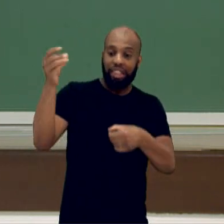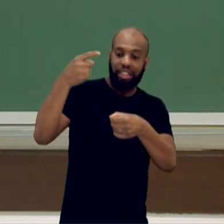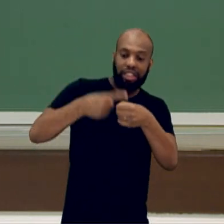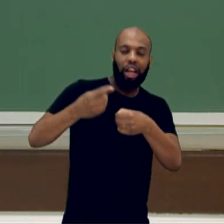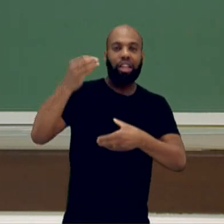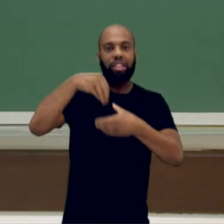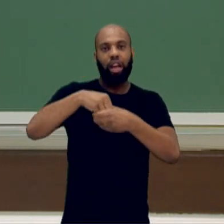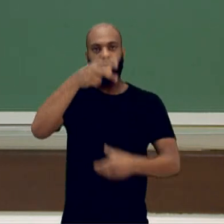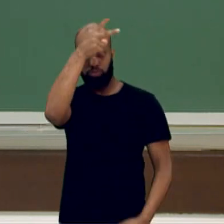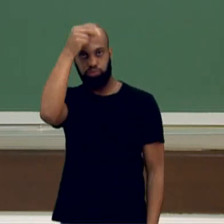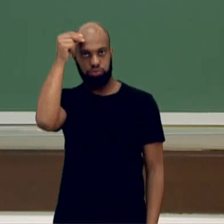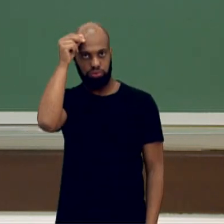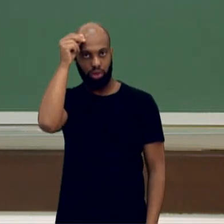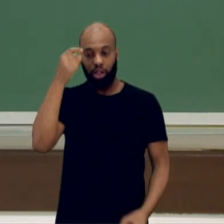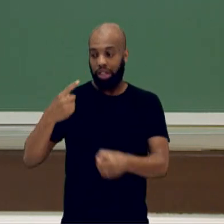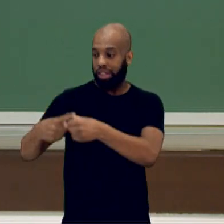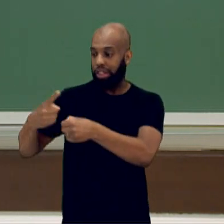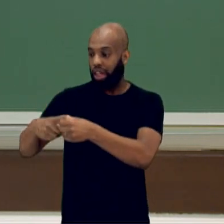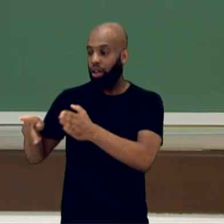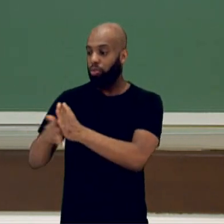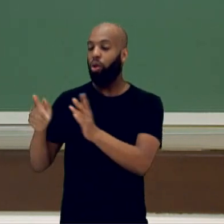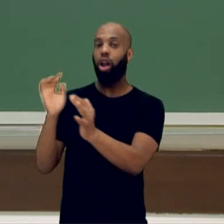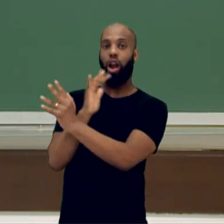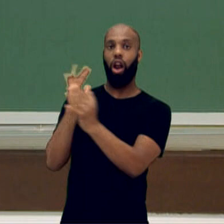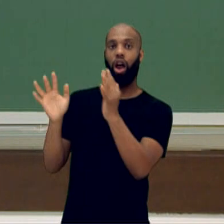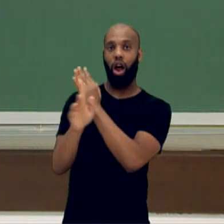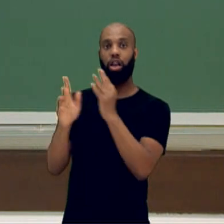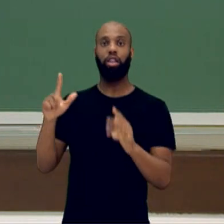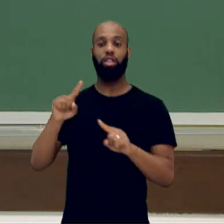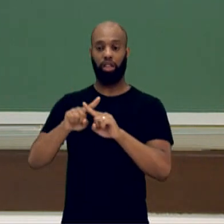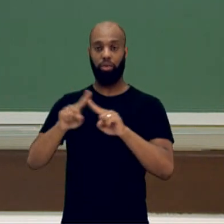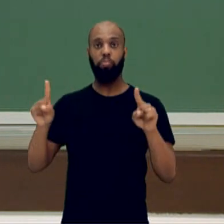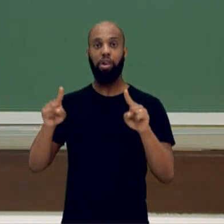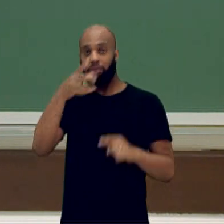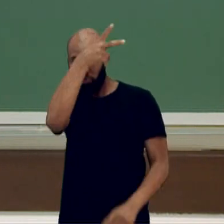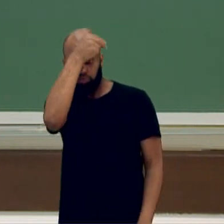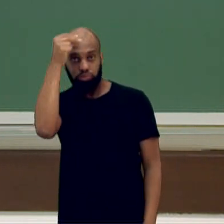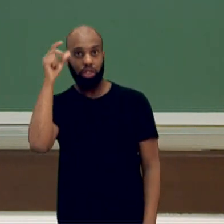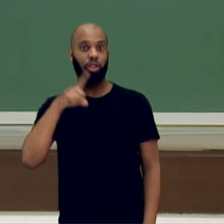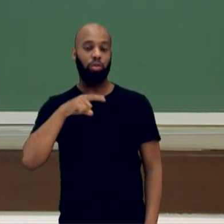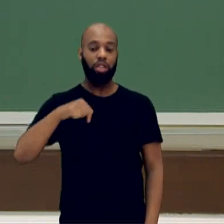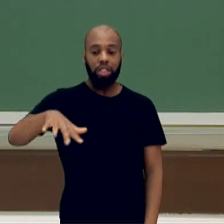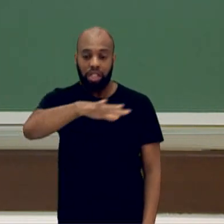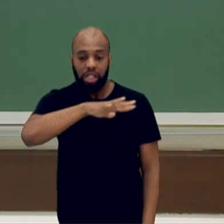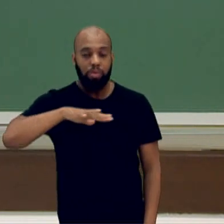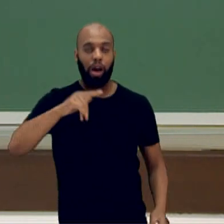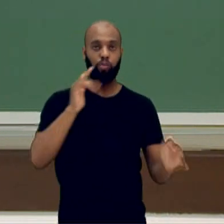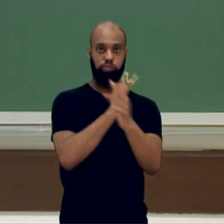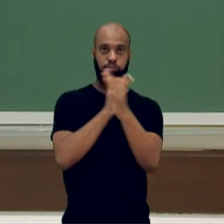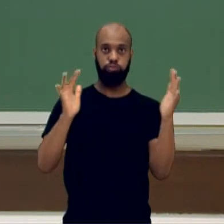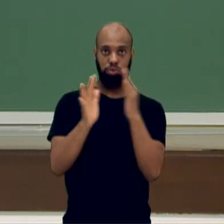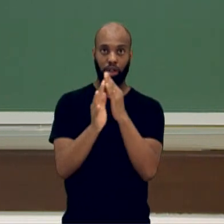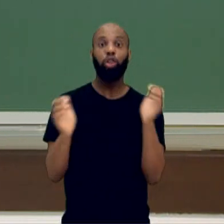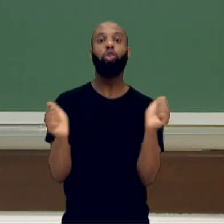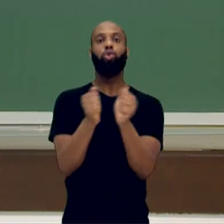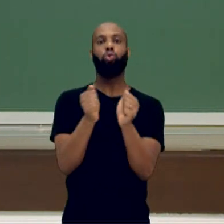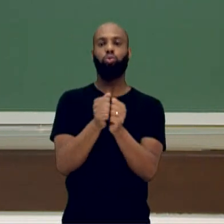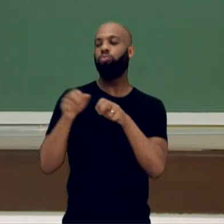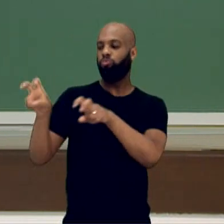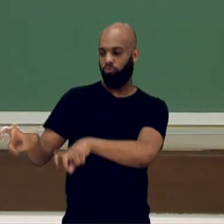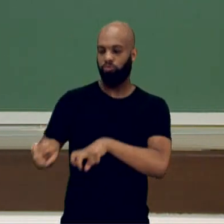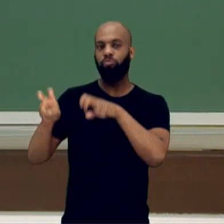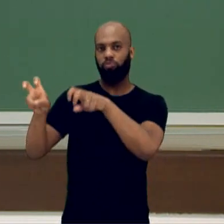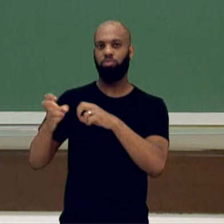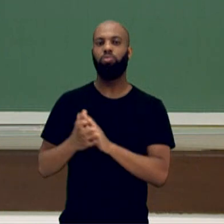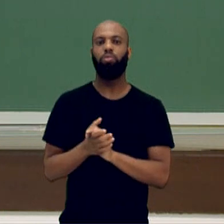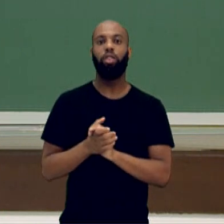município. A cidade é o espaço urbano, mas o município é formado pelo espaço urbano mais o espaço rural.